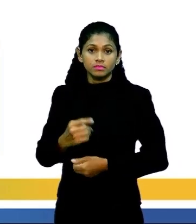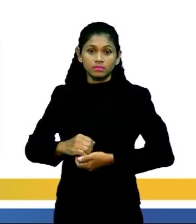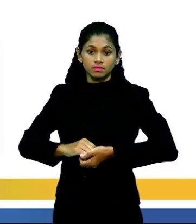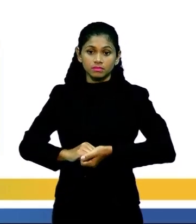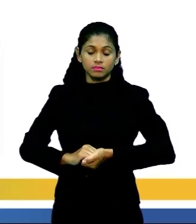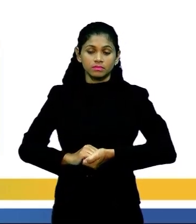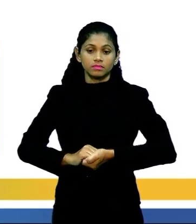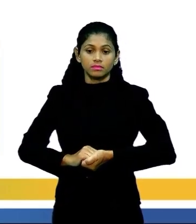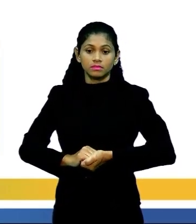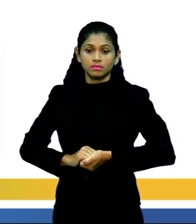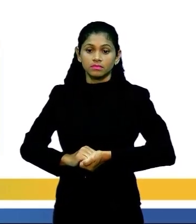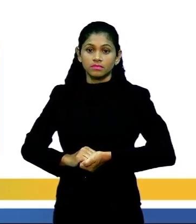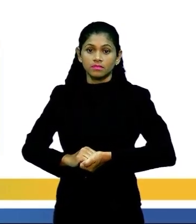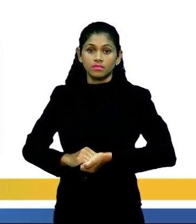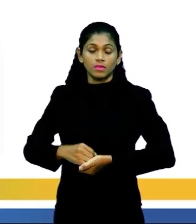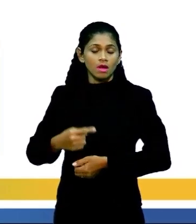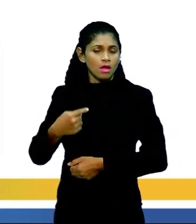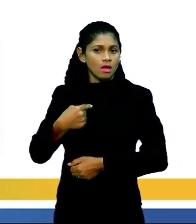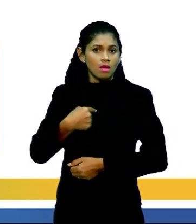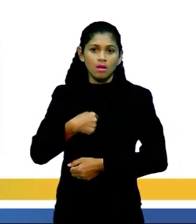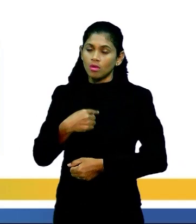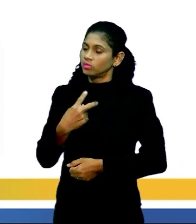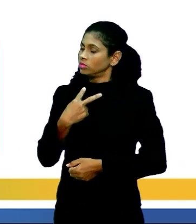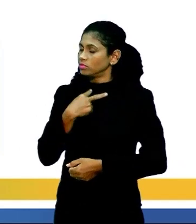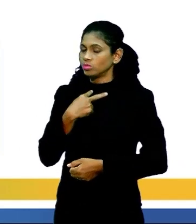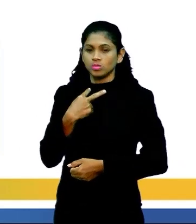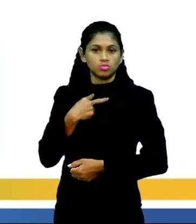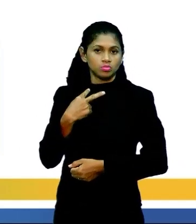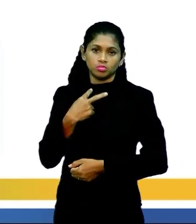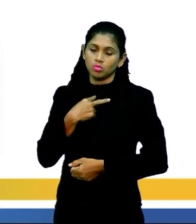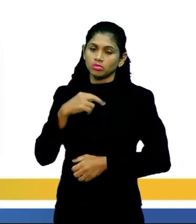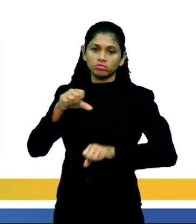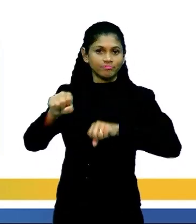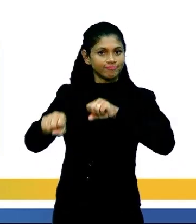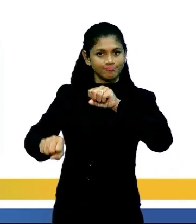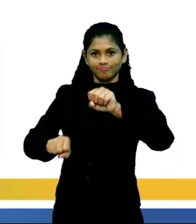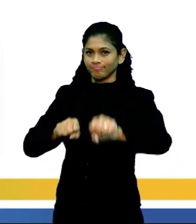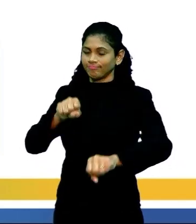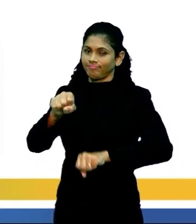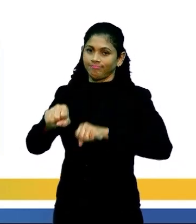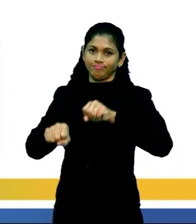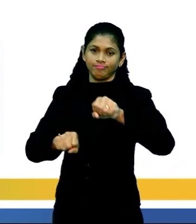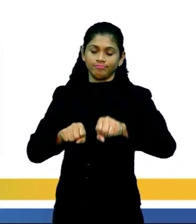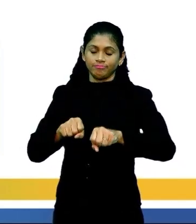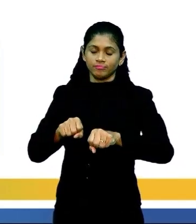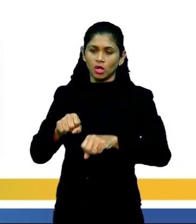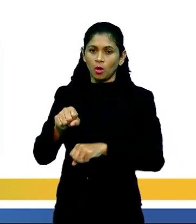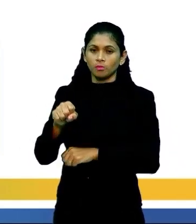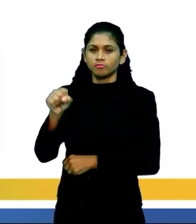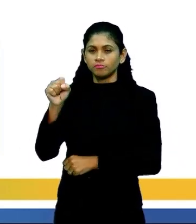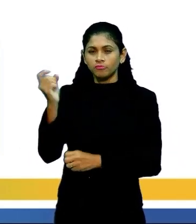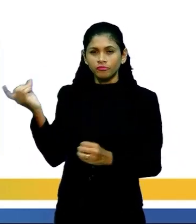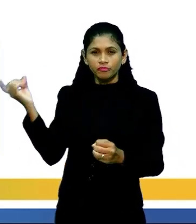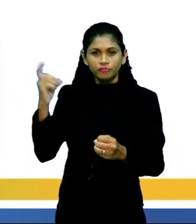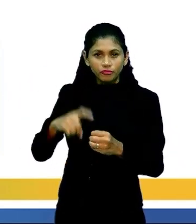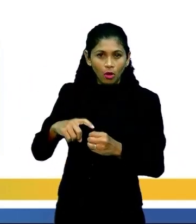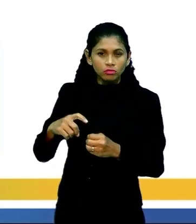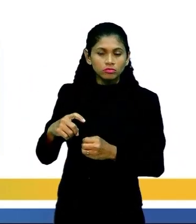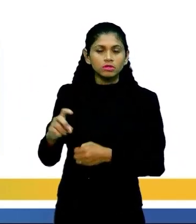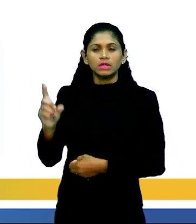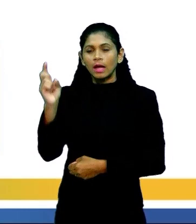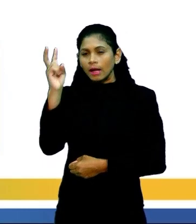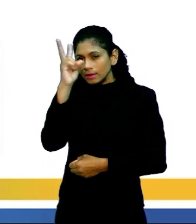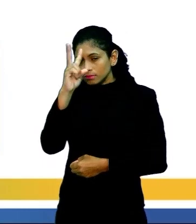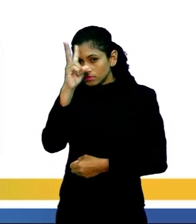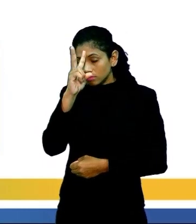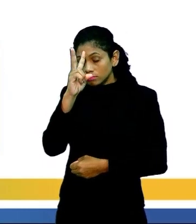can't ride a bike. Eu não posso andar de bicicleta. Então, relembrando, nós temos o can, que vai dizer